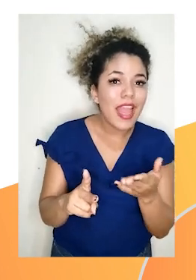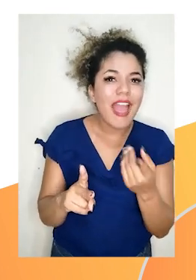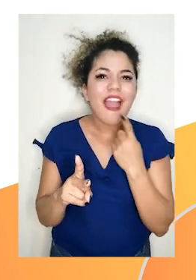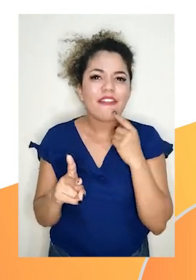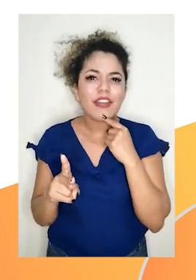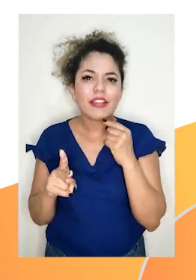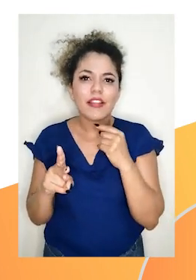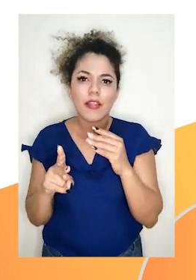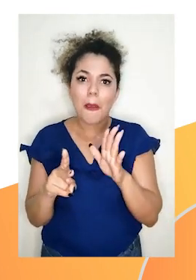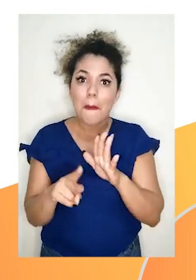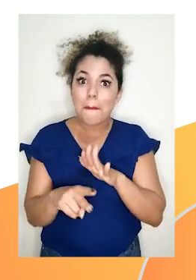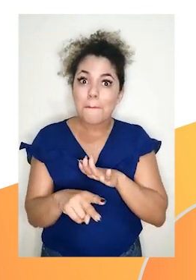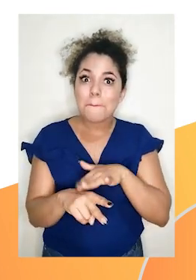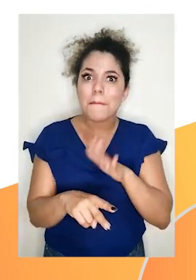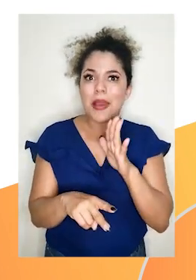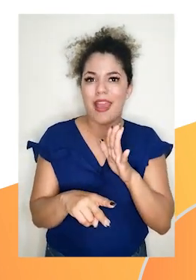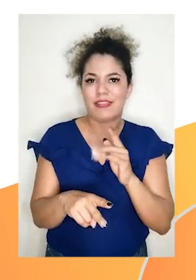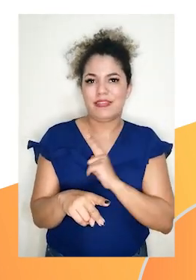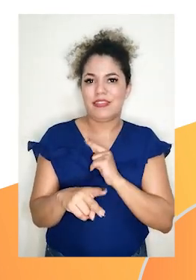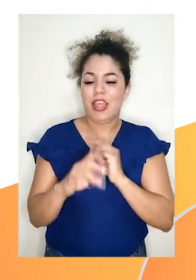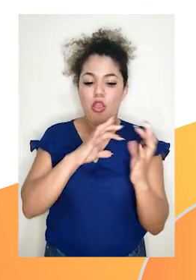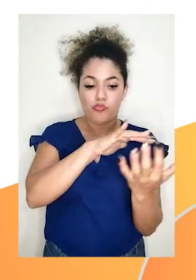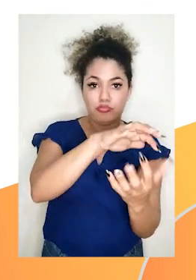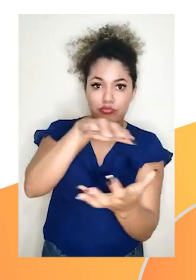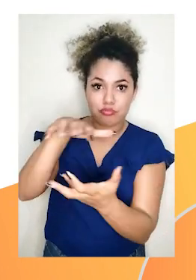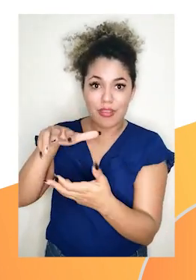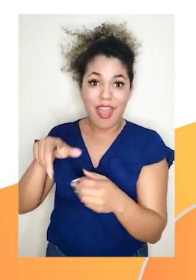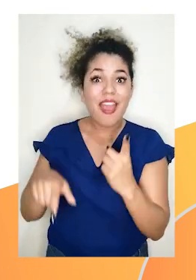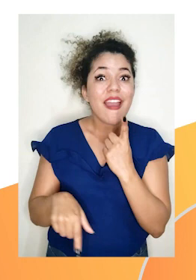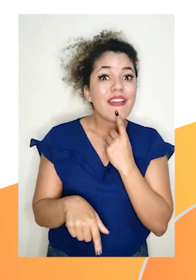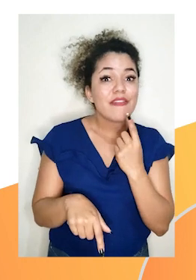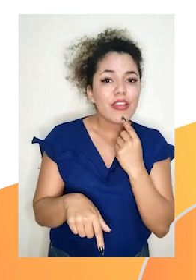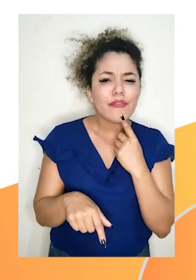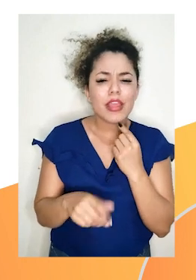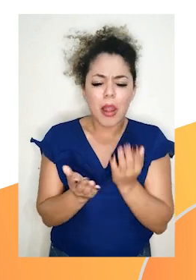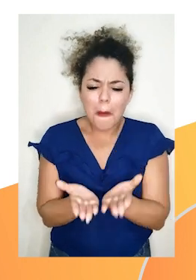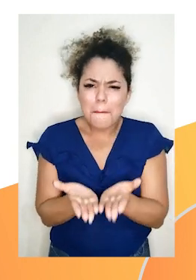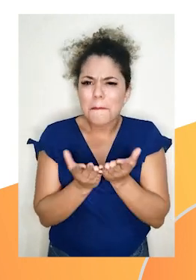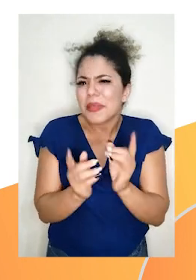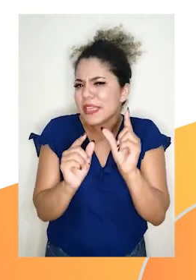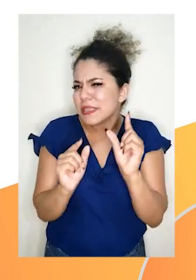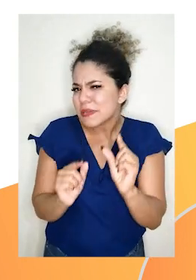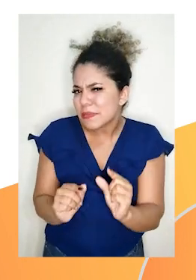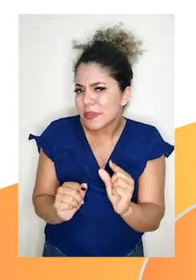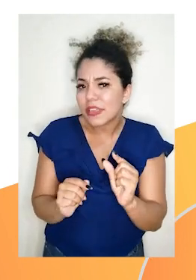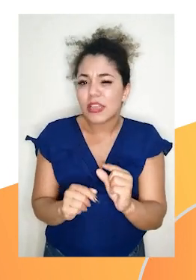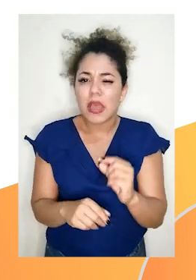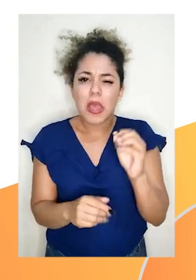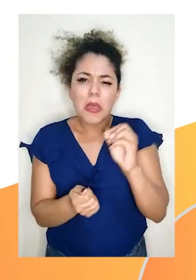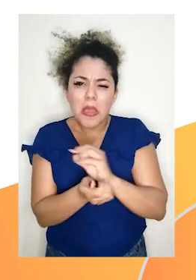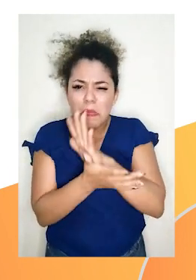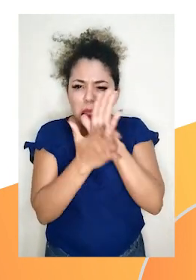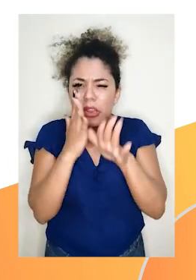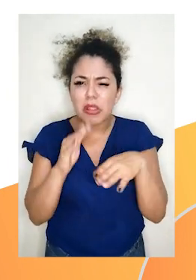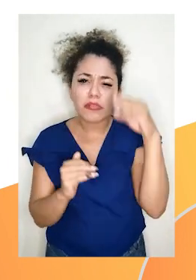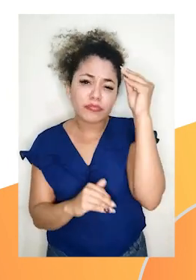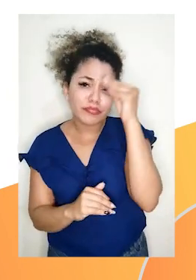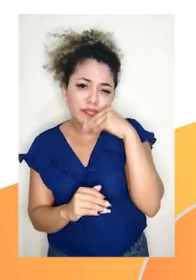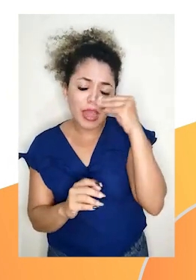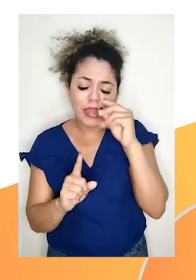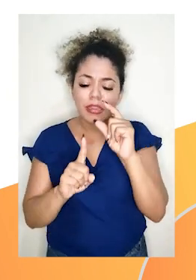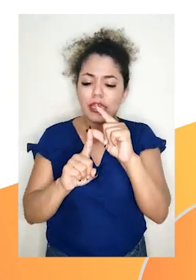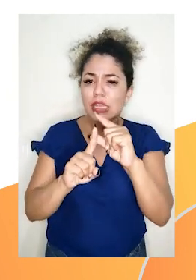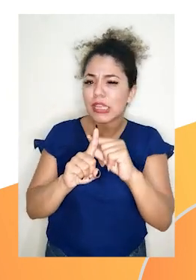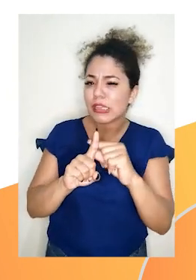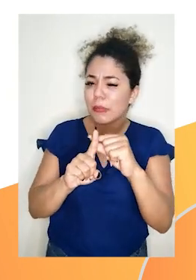maior presença no universo. As anãs vermelhas possuem massa pequena, brilho fraco e temperaturas consideradas mais baixas